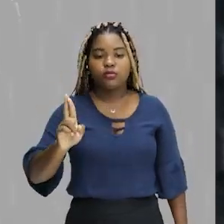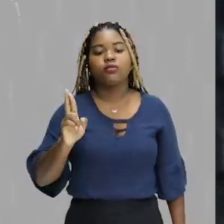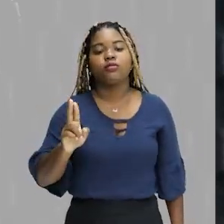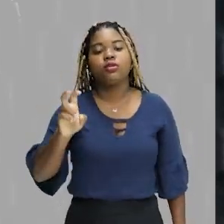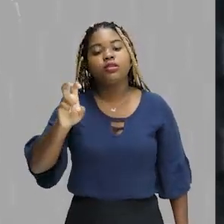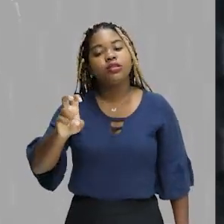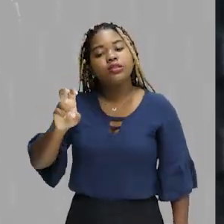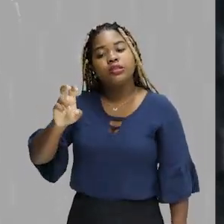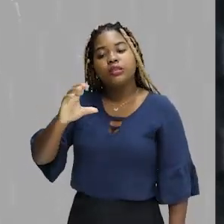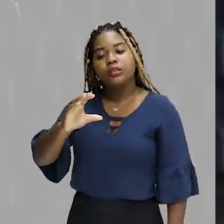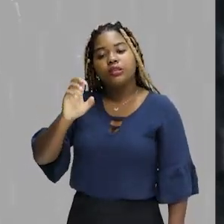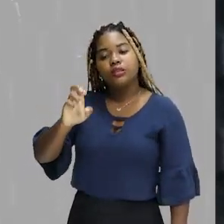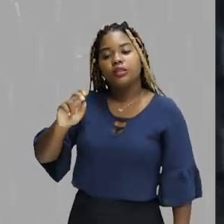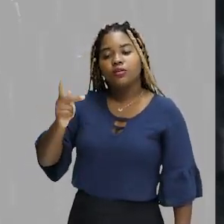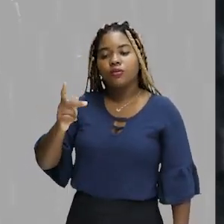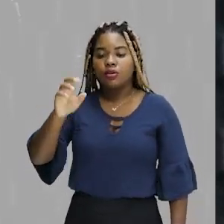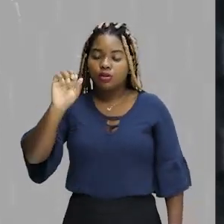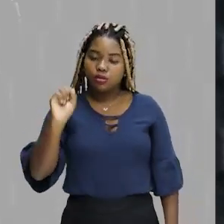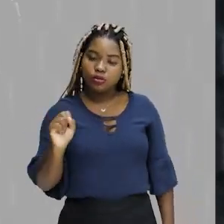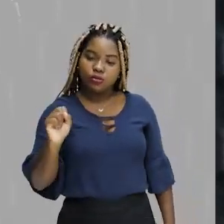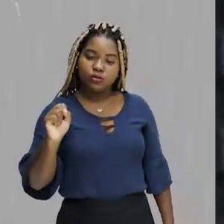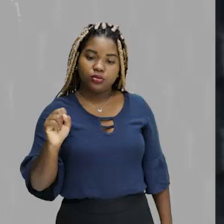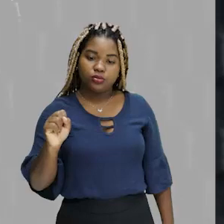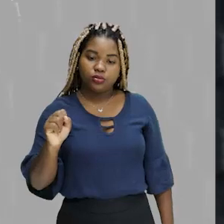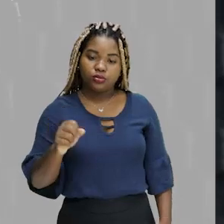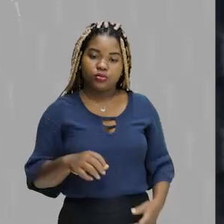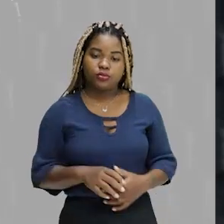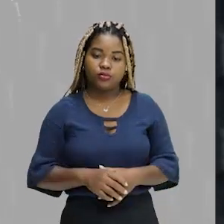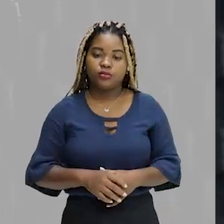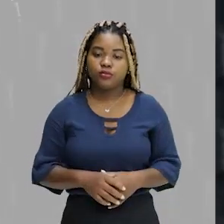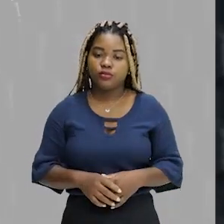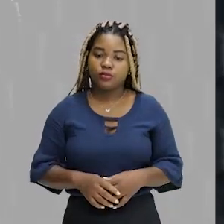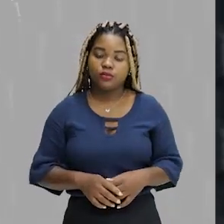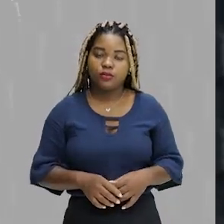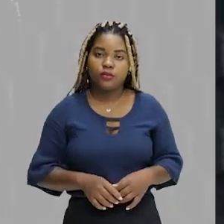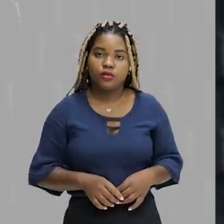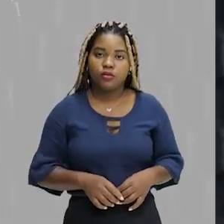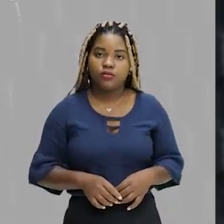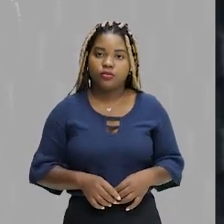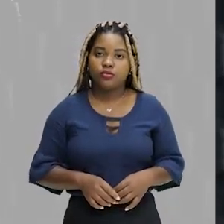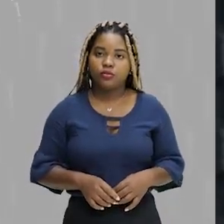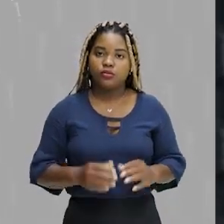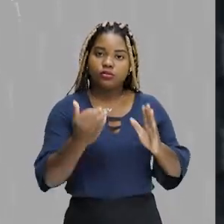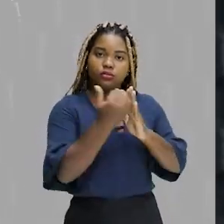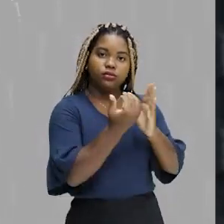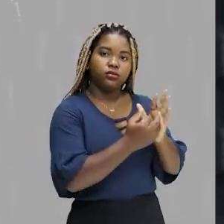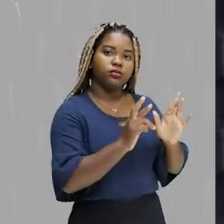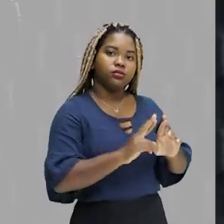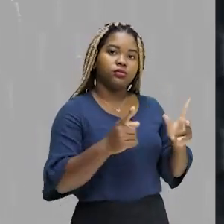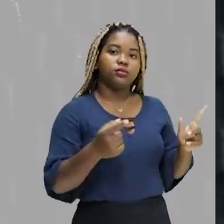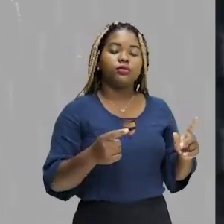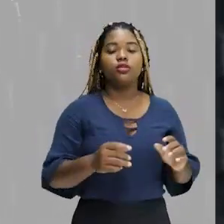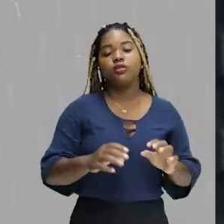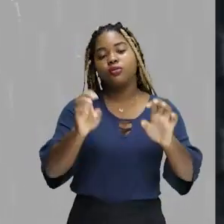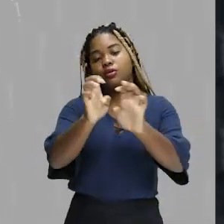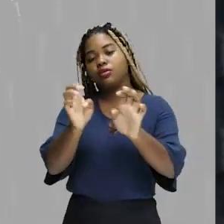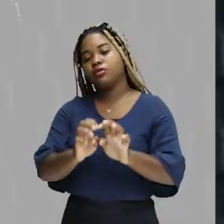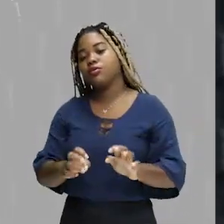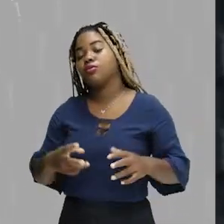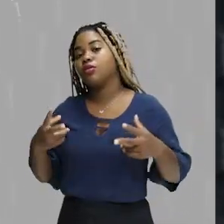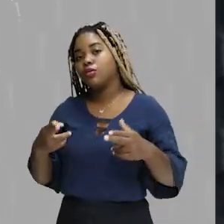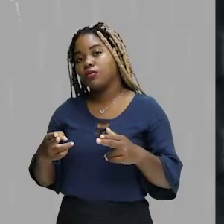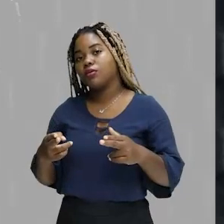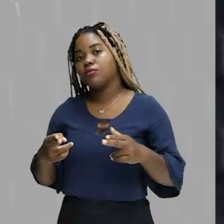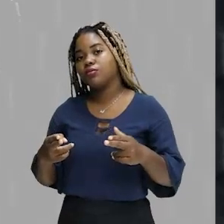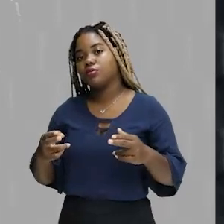C5H8. Então, nós temos aqui compostos diferentes, né, que apresentam a mesma fórmula molecular.